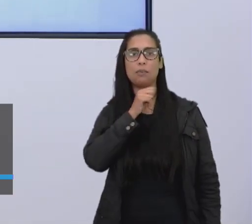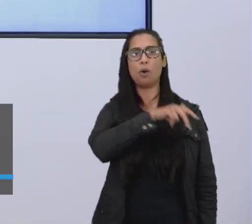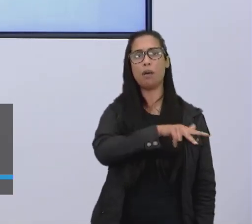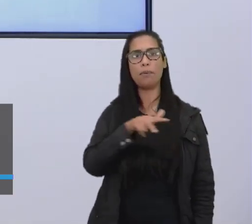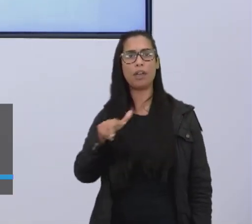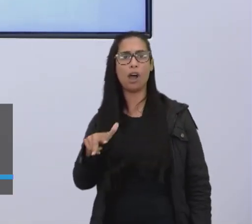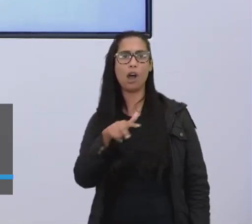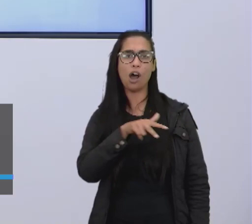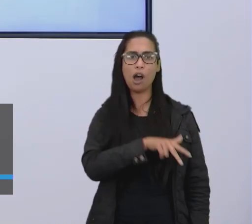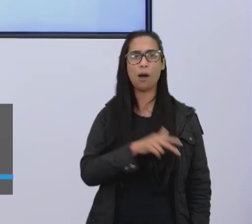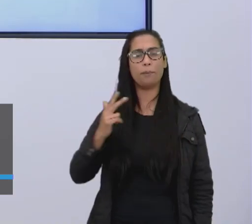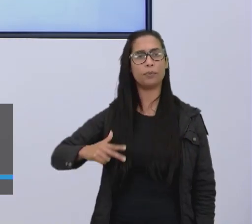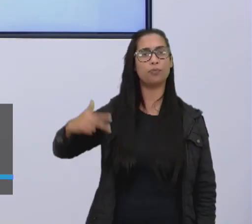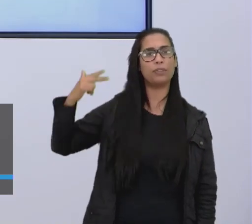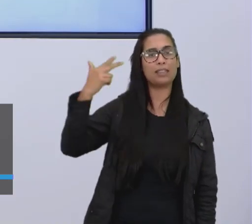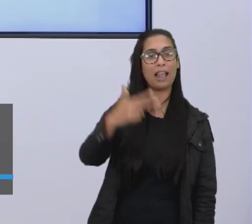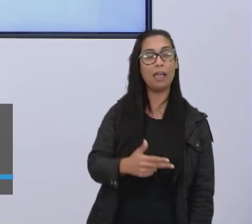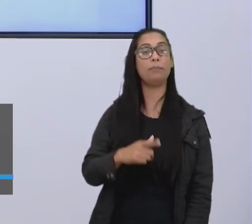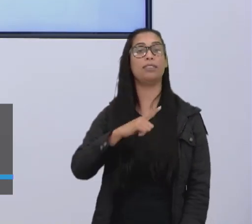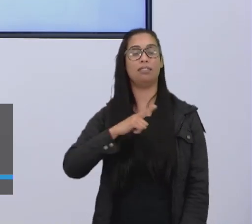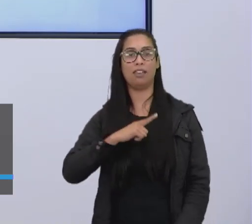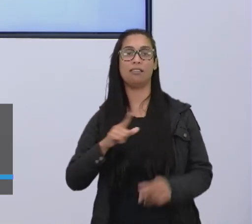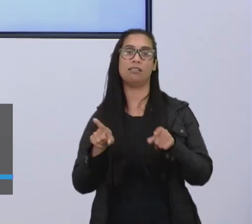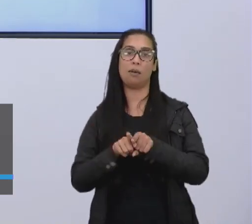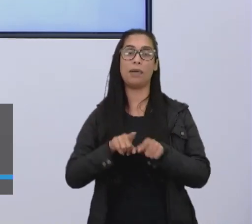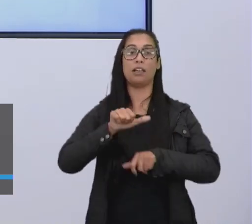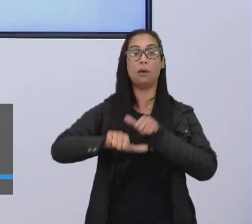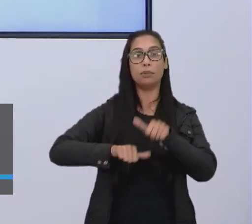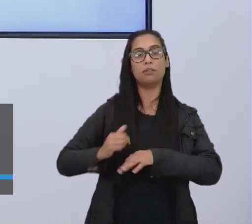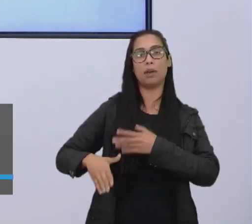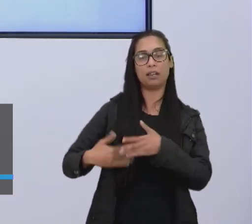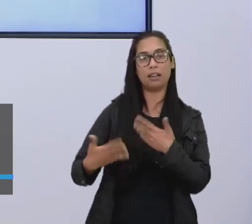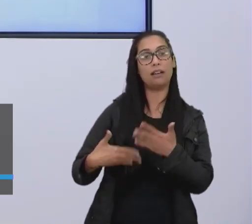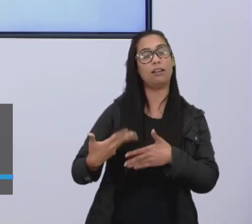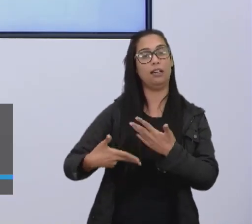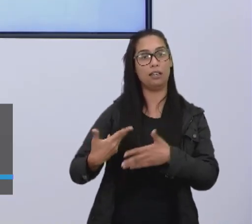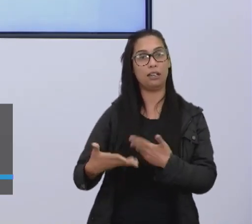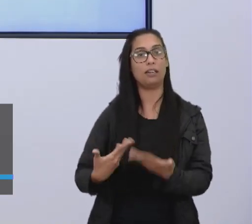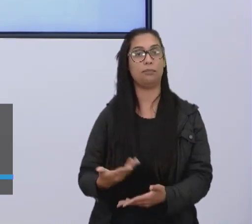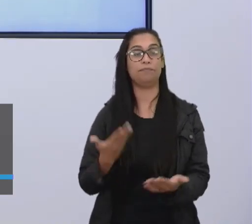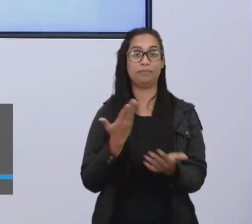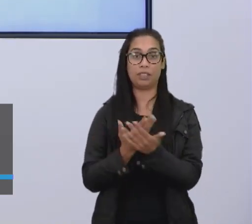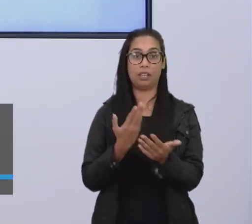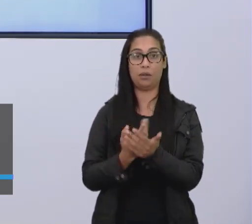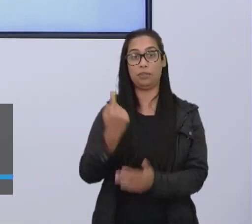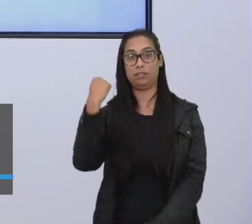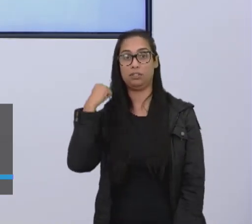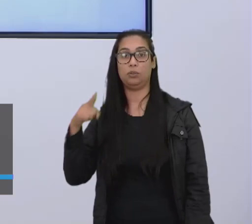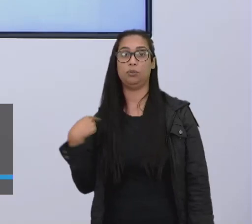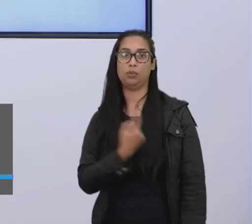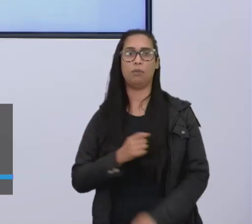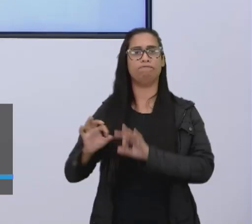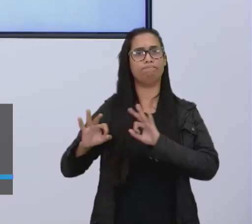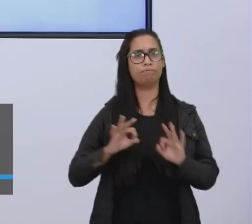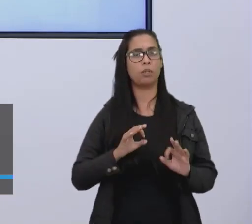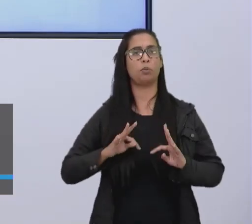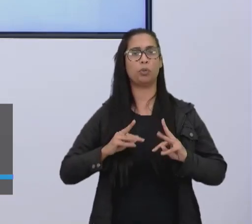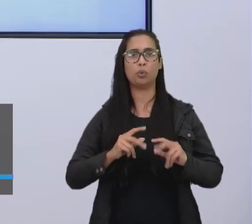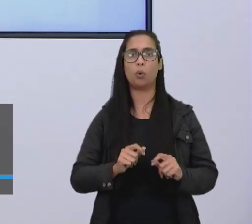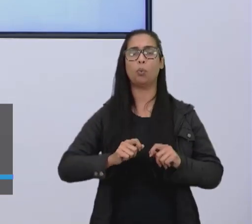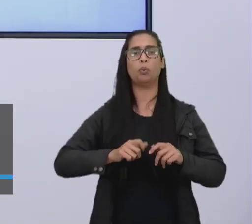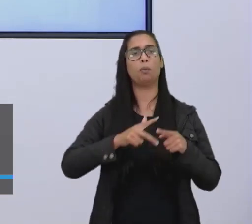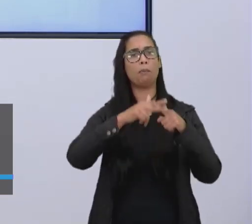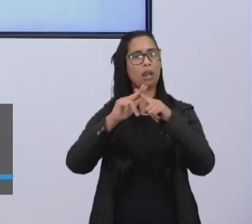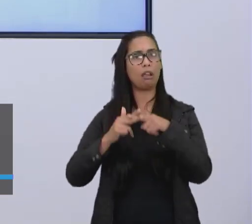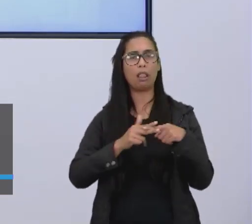enfim. Então, essas modificações a gente viu na aula seguinte sobre a questão da cultura de massa, de que como